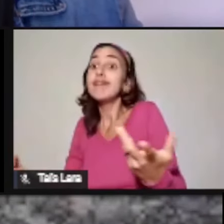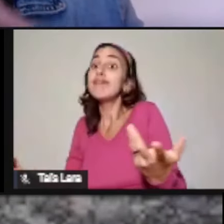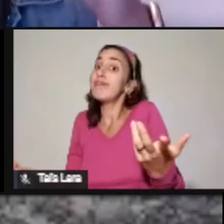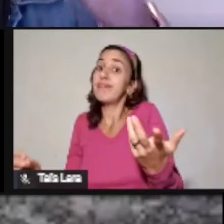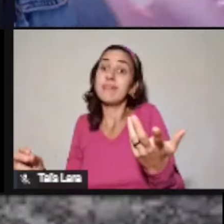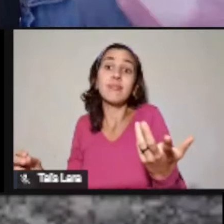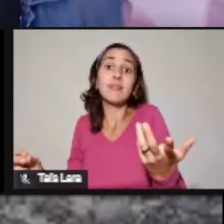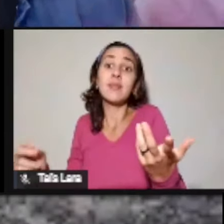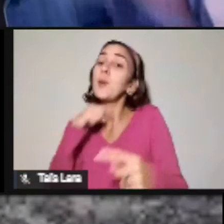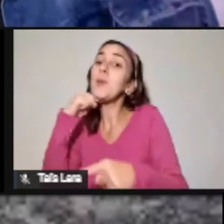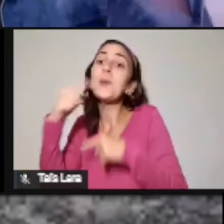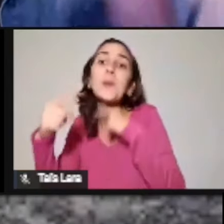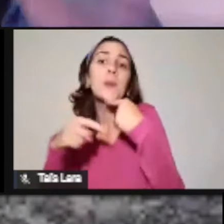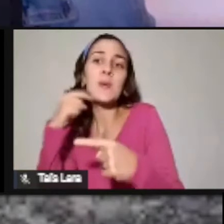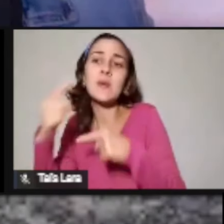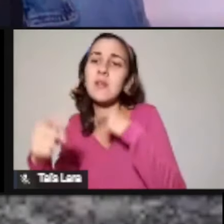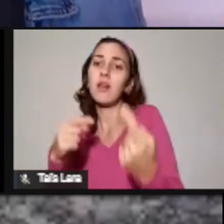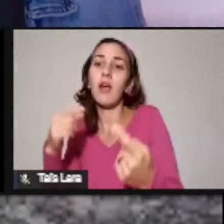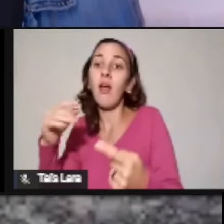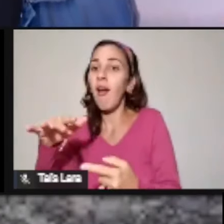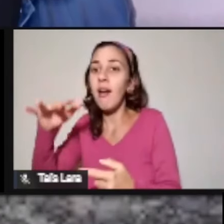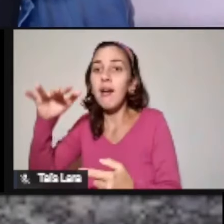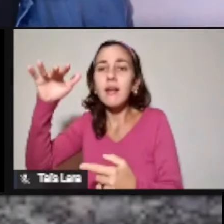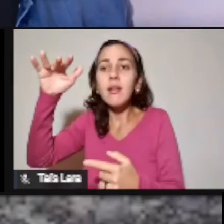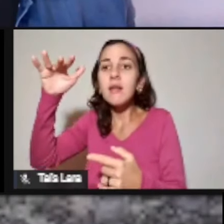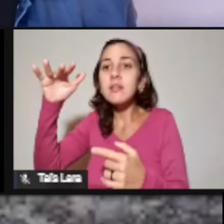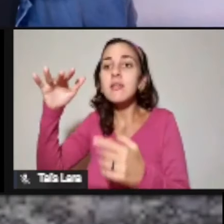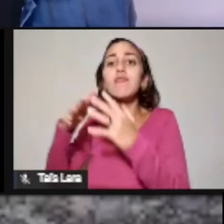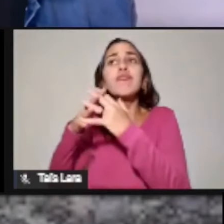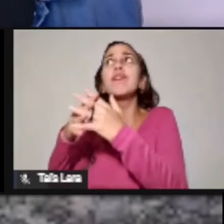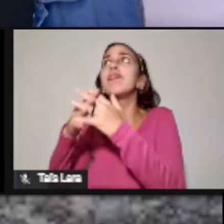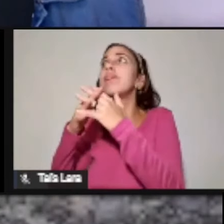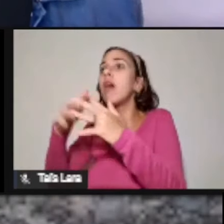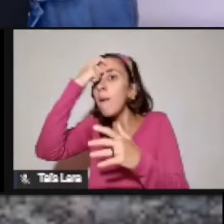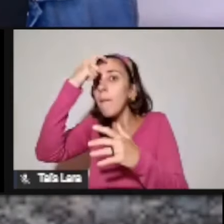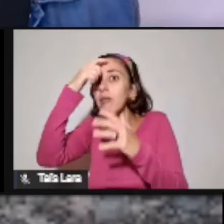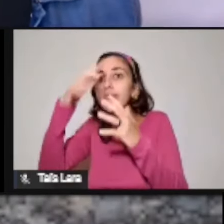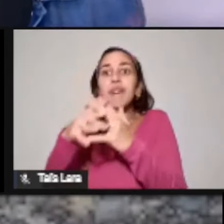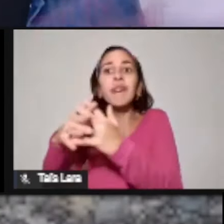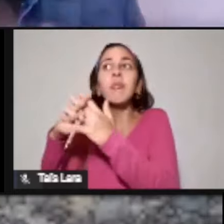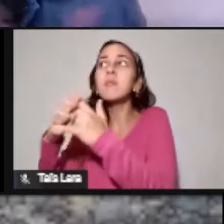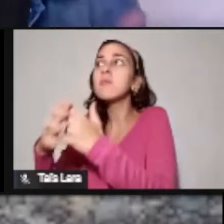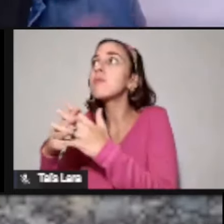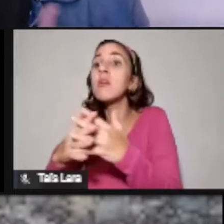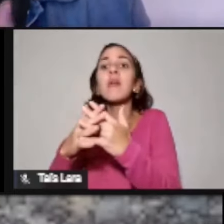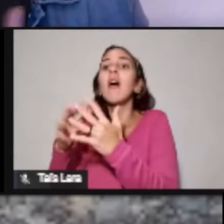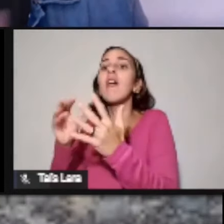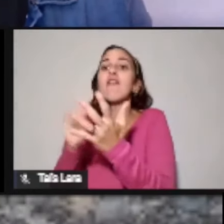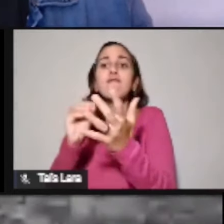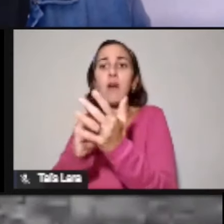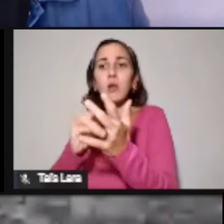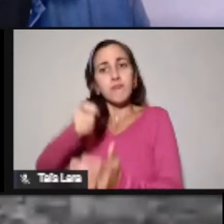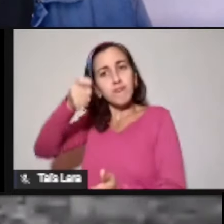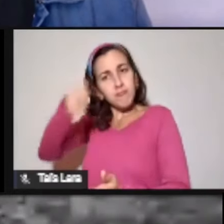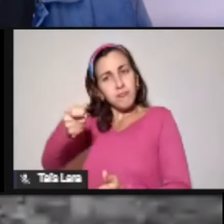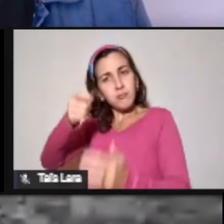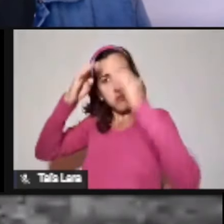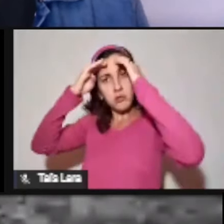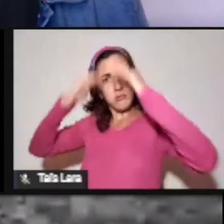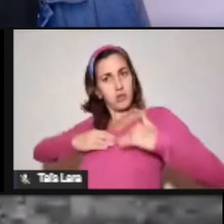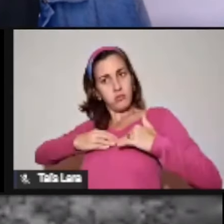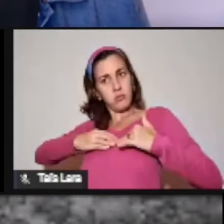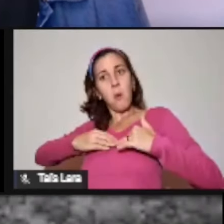tinha que fazer uma live para falar e direto nesse assunto, uhum. Mas a gente não pode se estender muito mais, então eu só queria reforçar isso. E Carol,